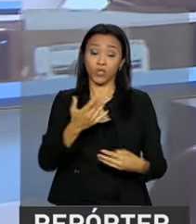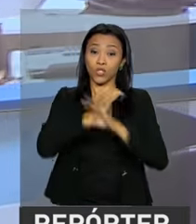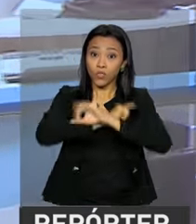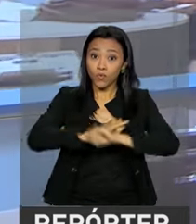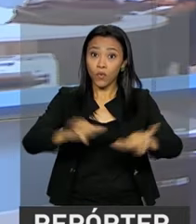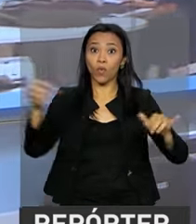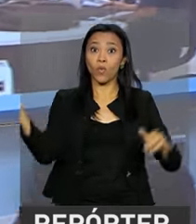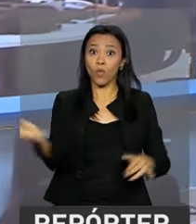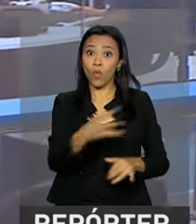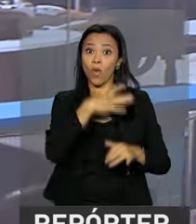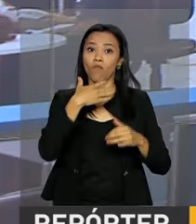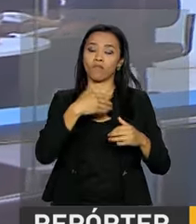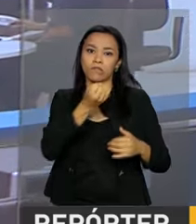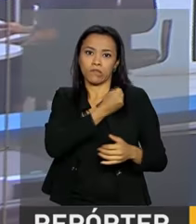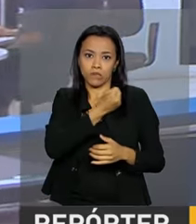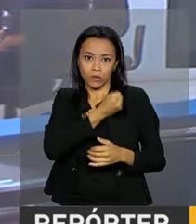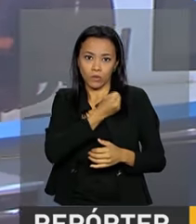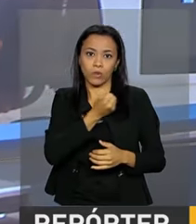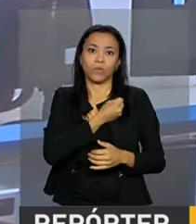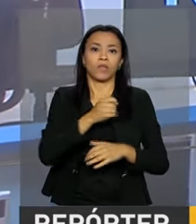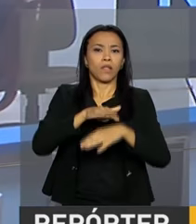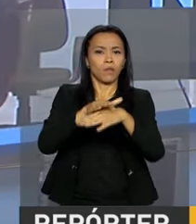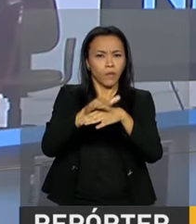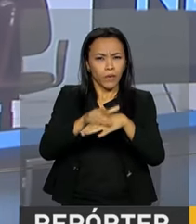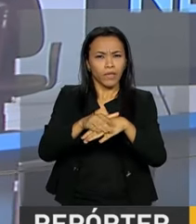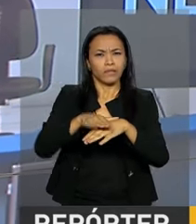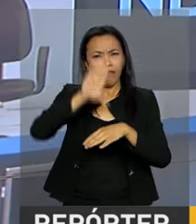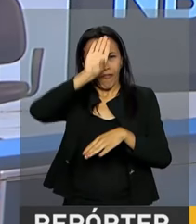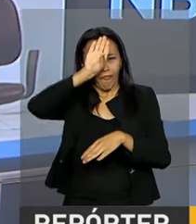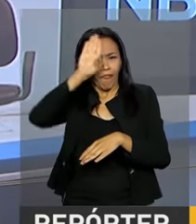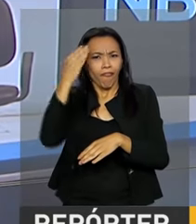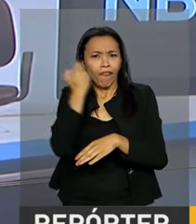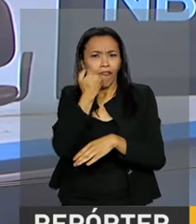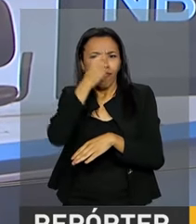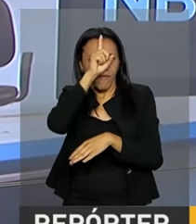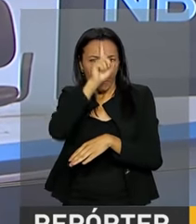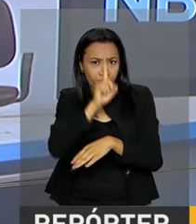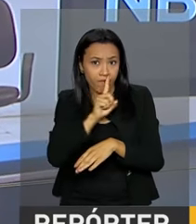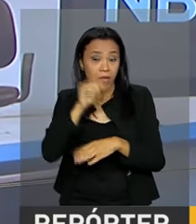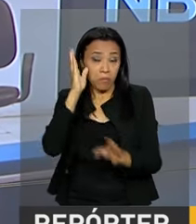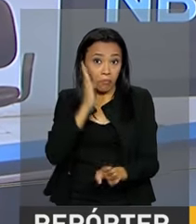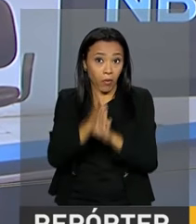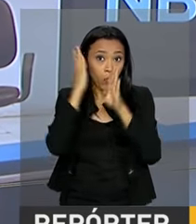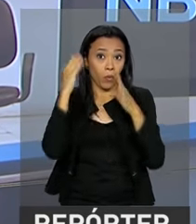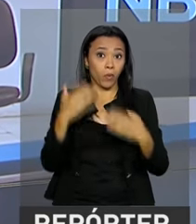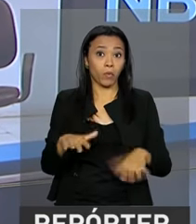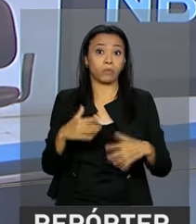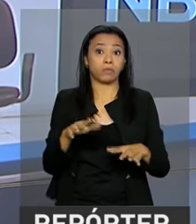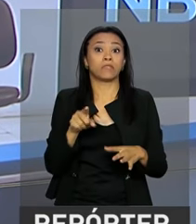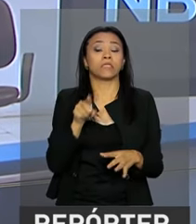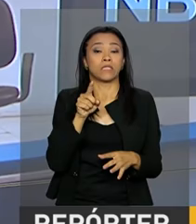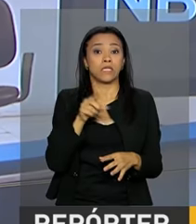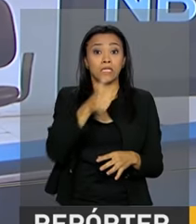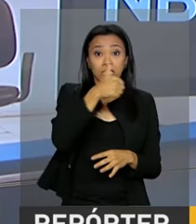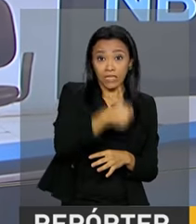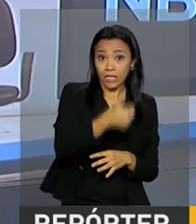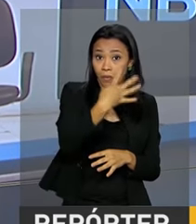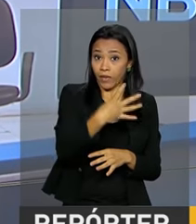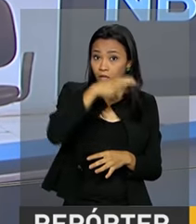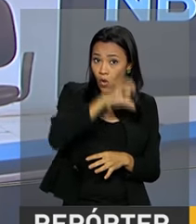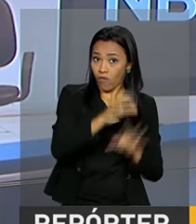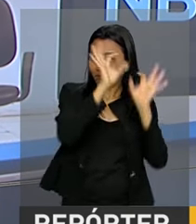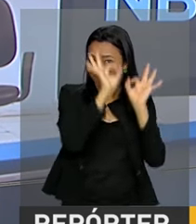amarela. Os estados notificaram 857 casos suspeitos da doença. 149